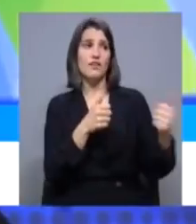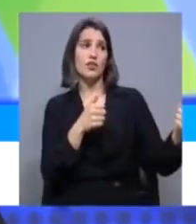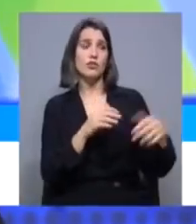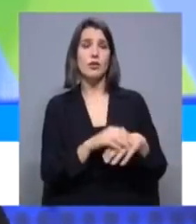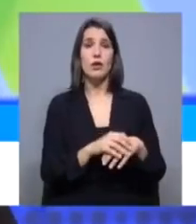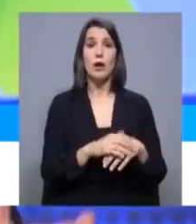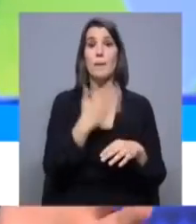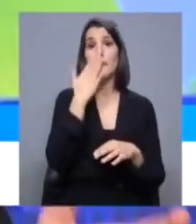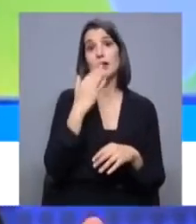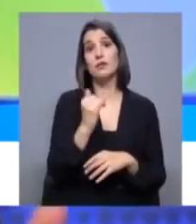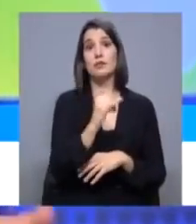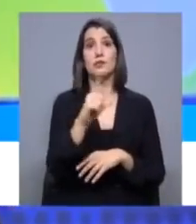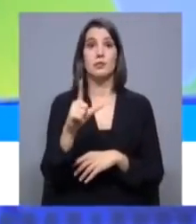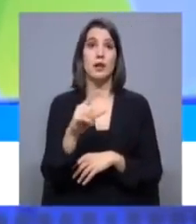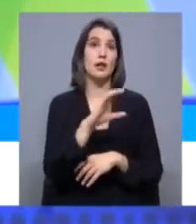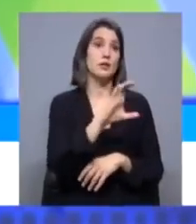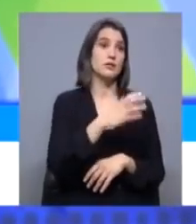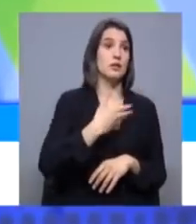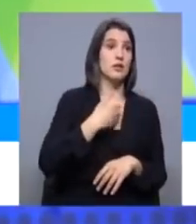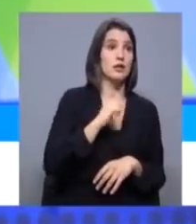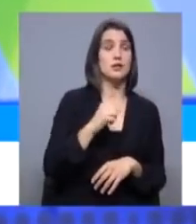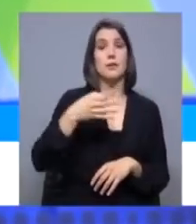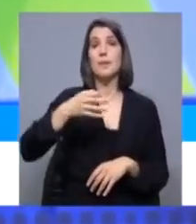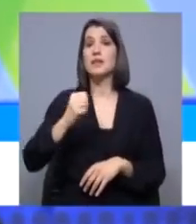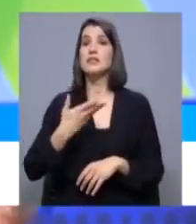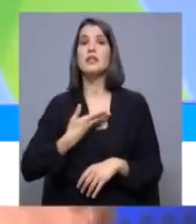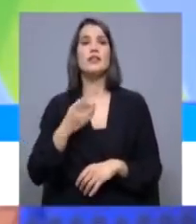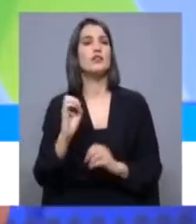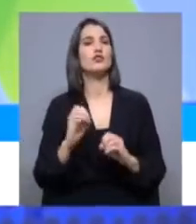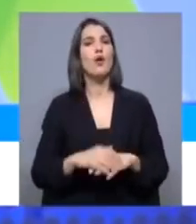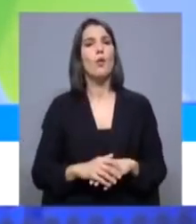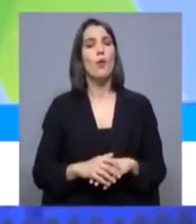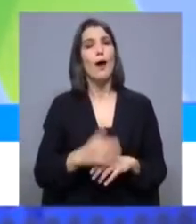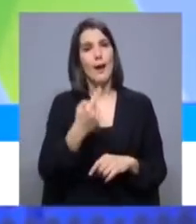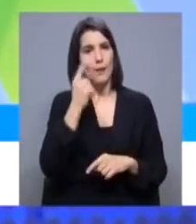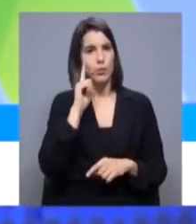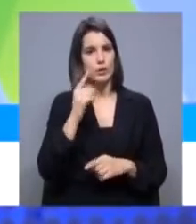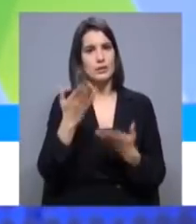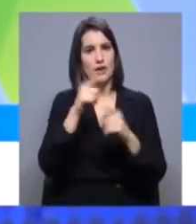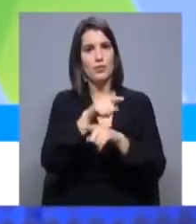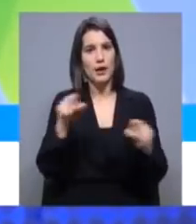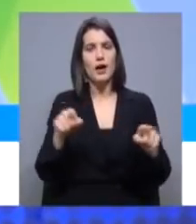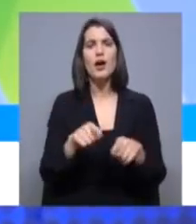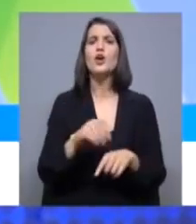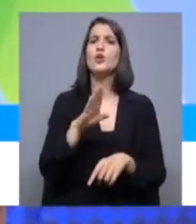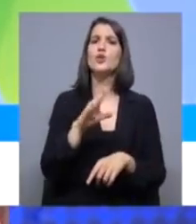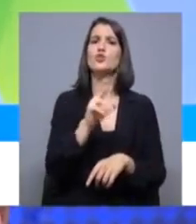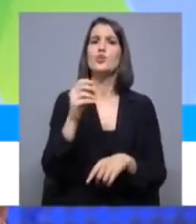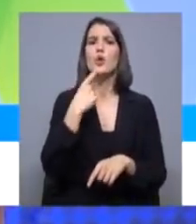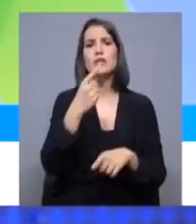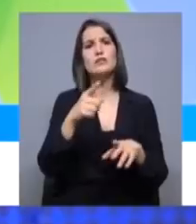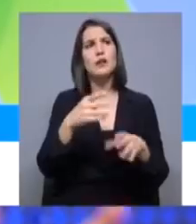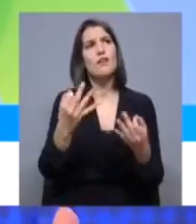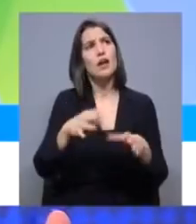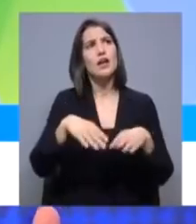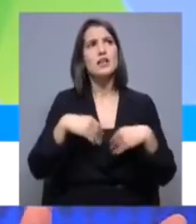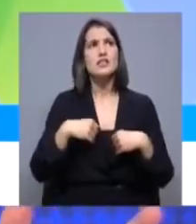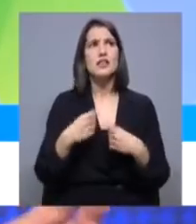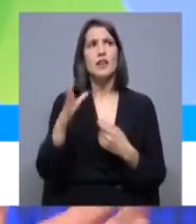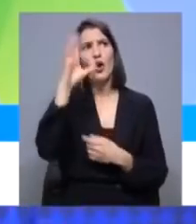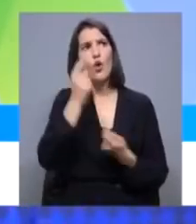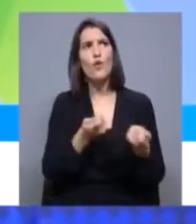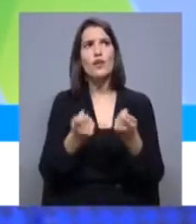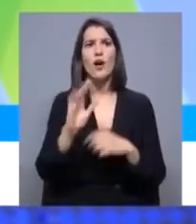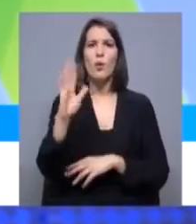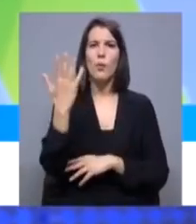aparentemente iniciativa Liberal CS e peça e não estão é mais importante para ele resolve o jogo Segredos é que admitir o governar com